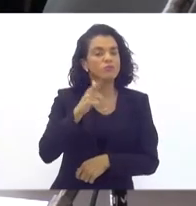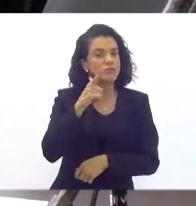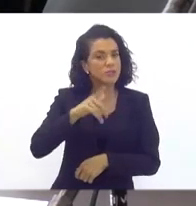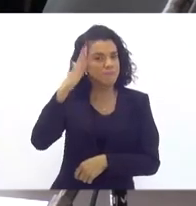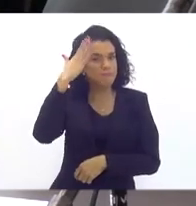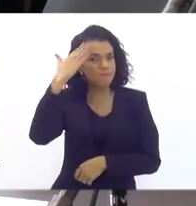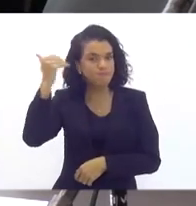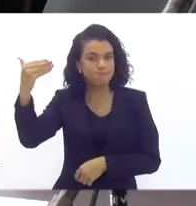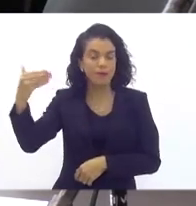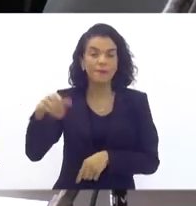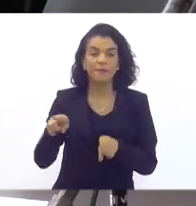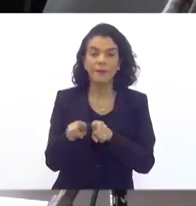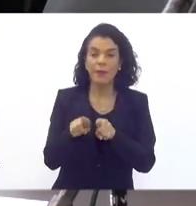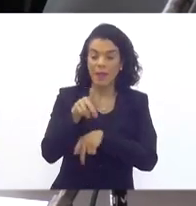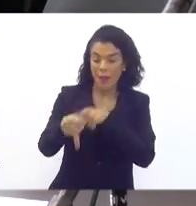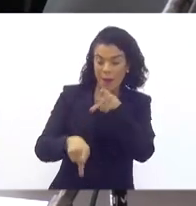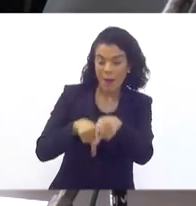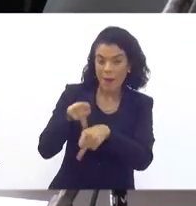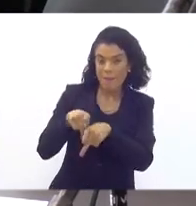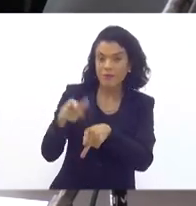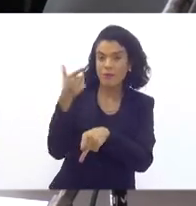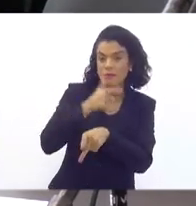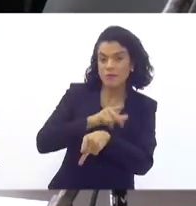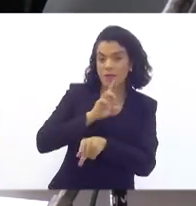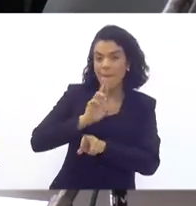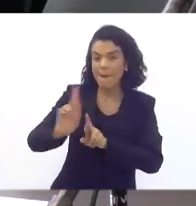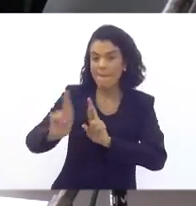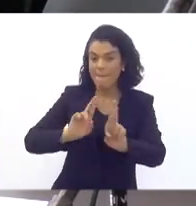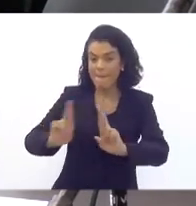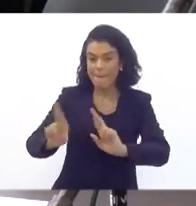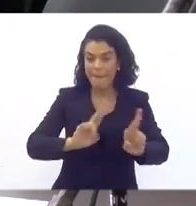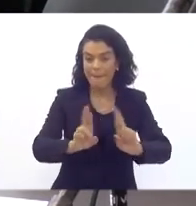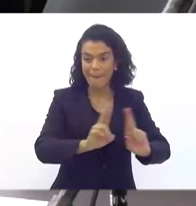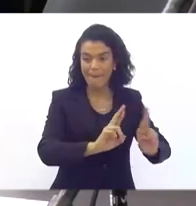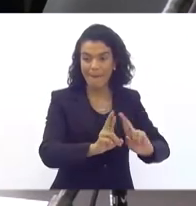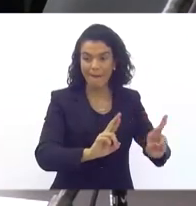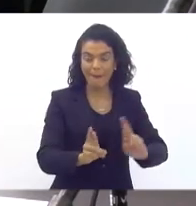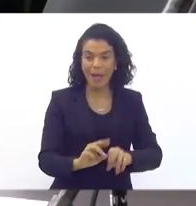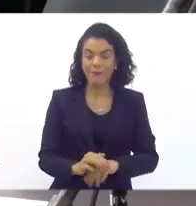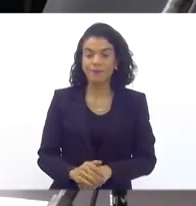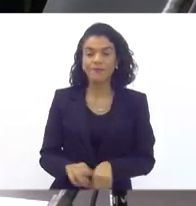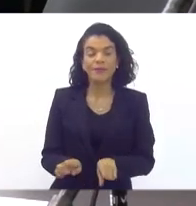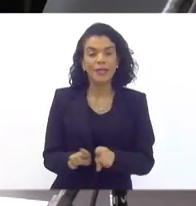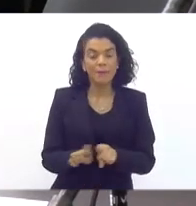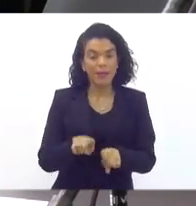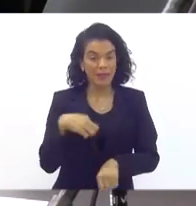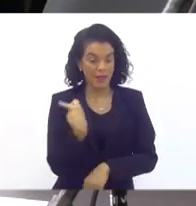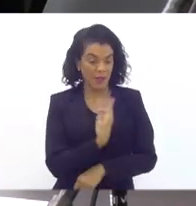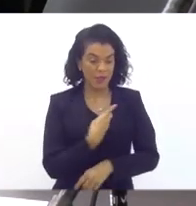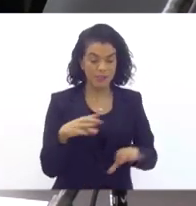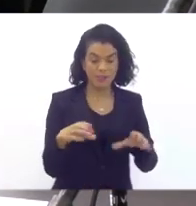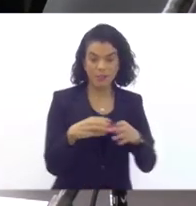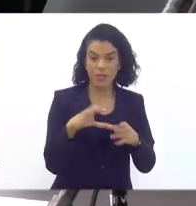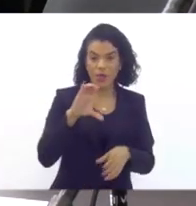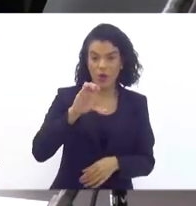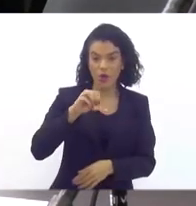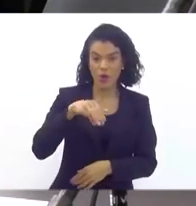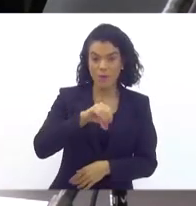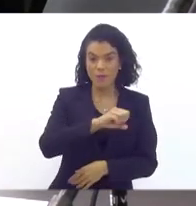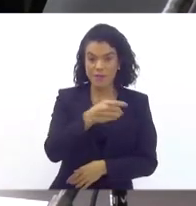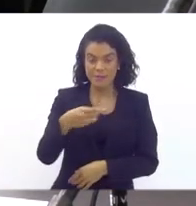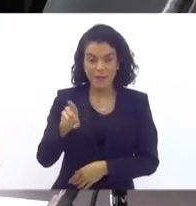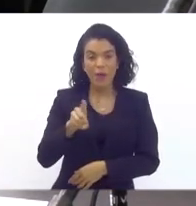para que a população tem a resposta e é preciso deixar claro que a nossa comissão não é